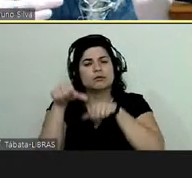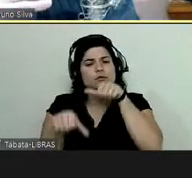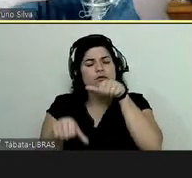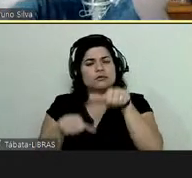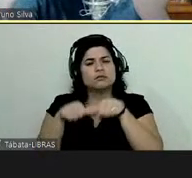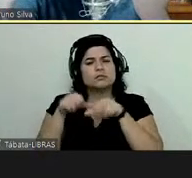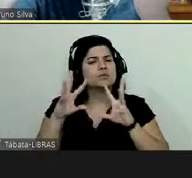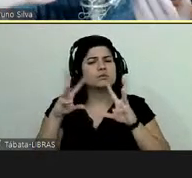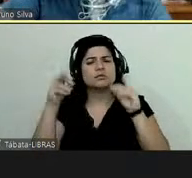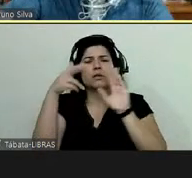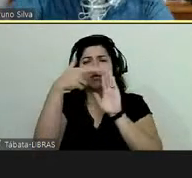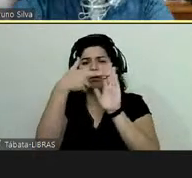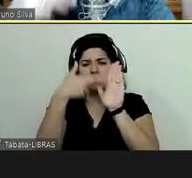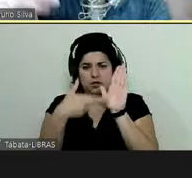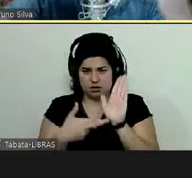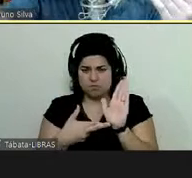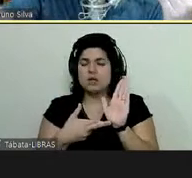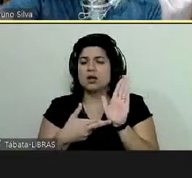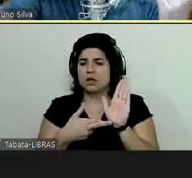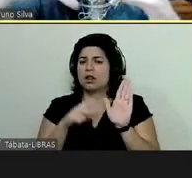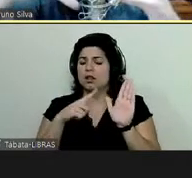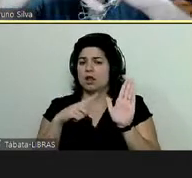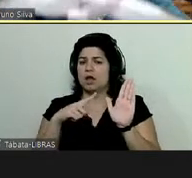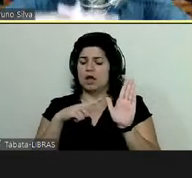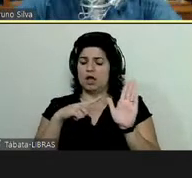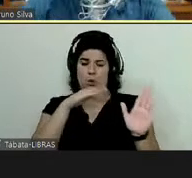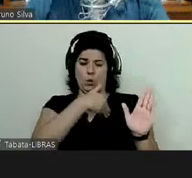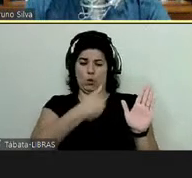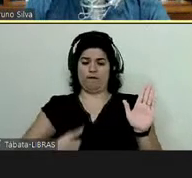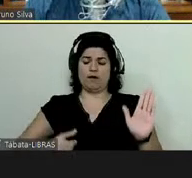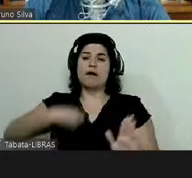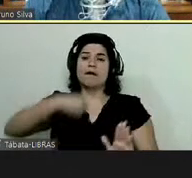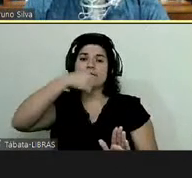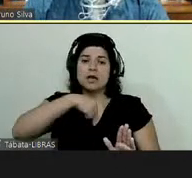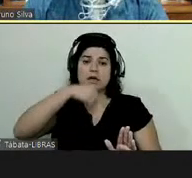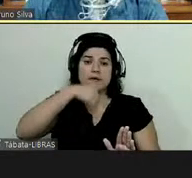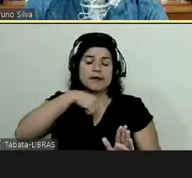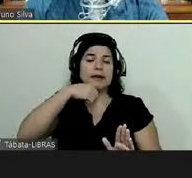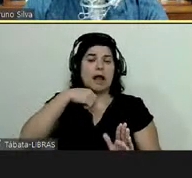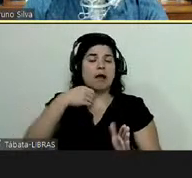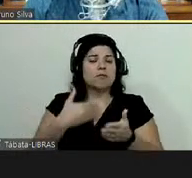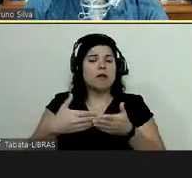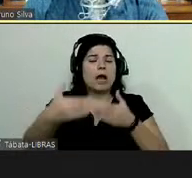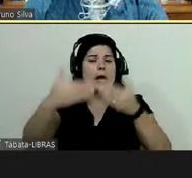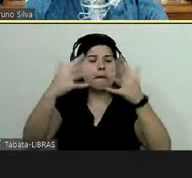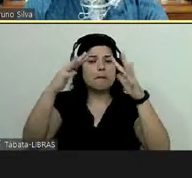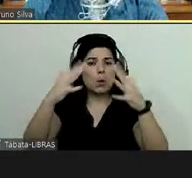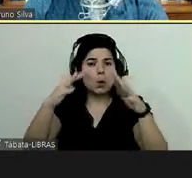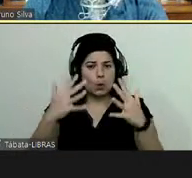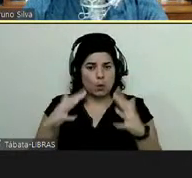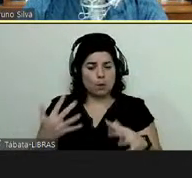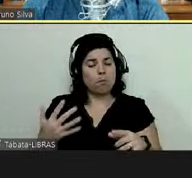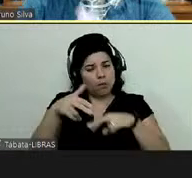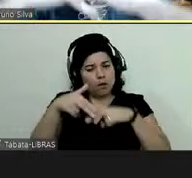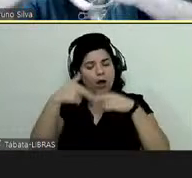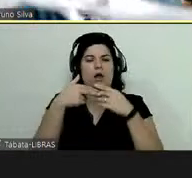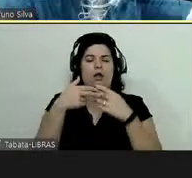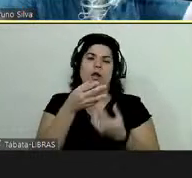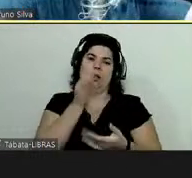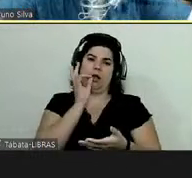né eu falo todo esse regime da chamada República Velha vai ruindo as suas bases principalmente com a crise da economia cafeeira